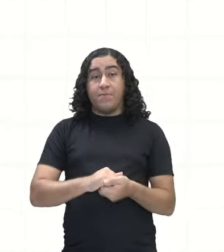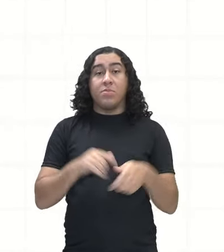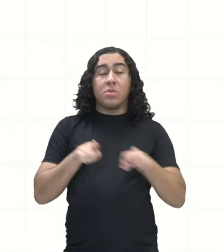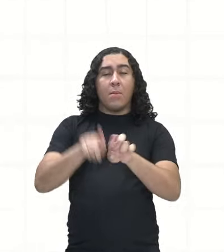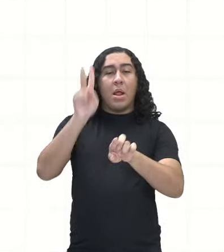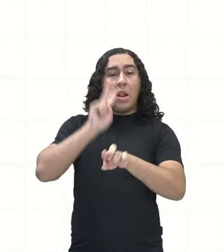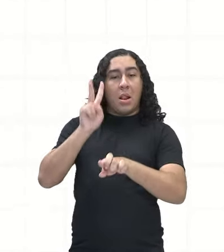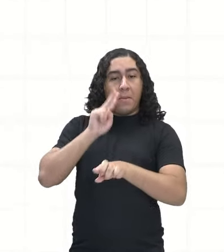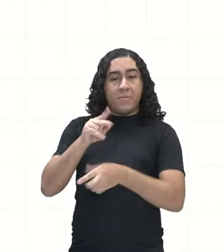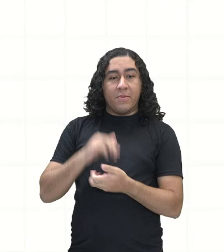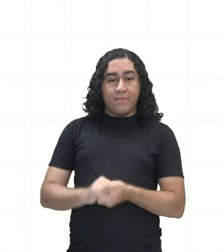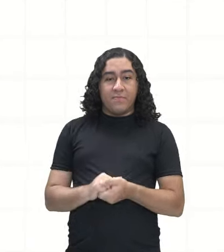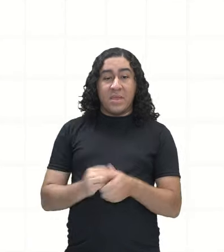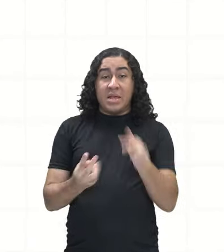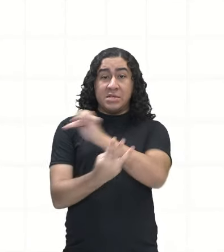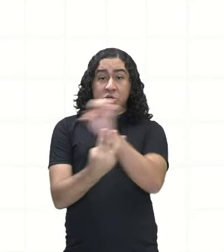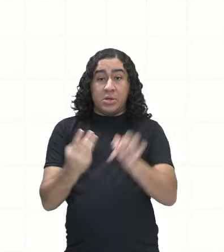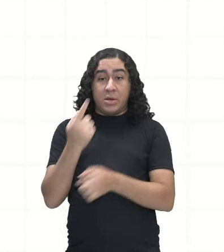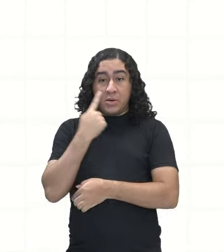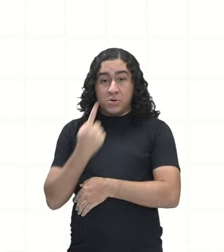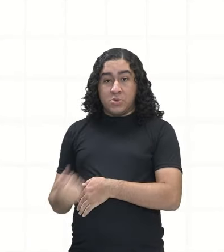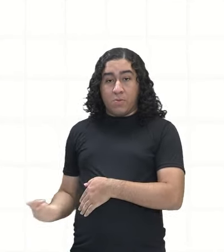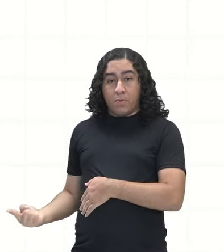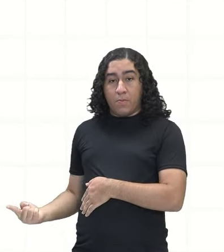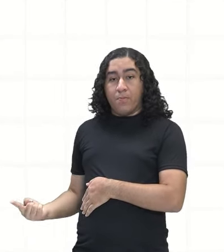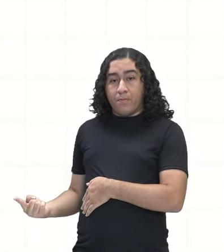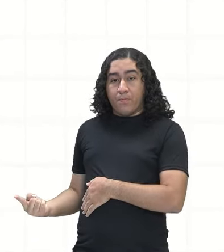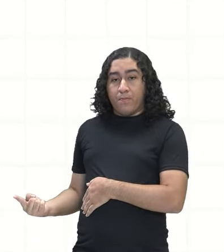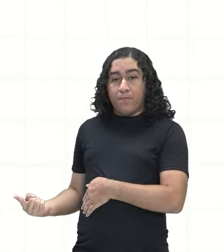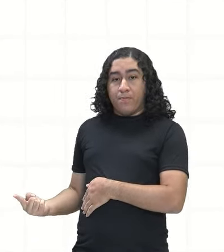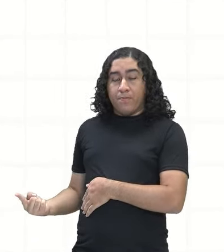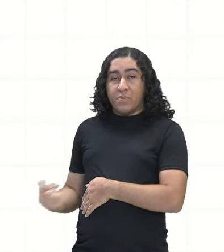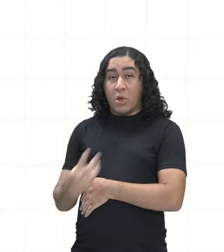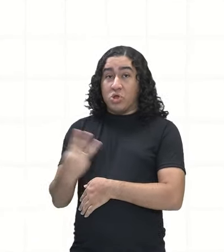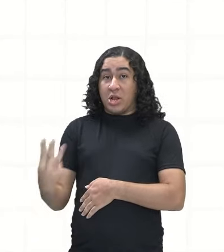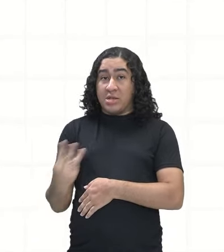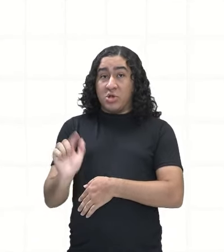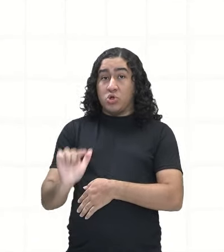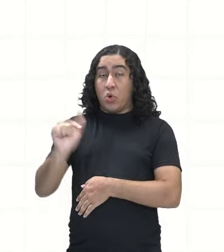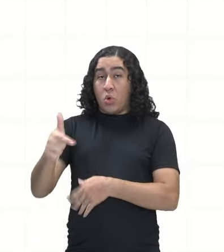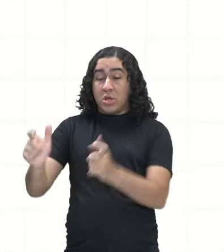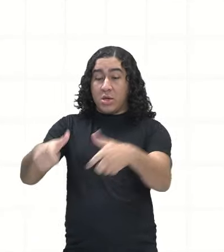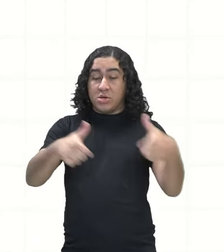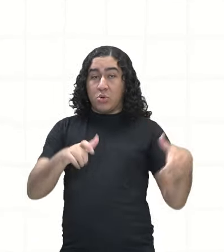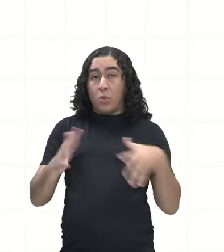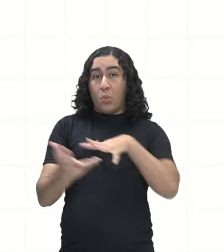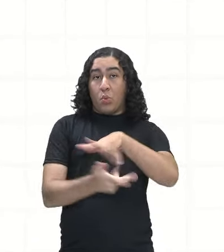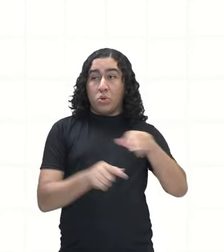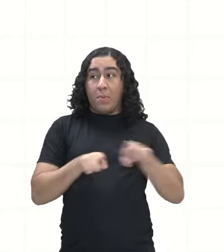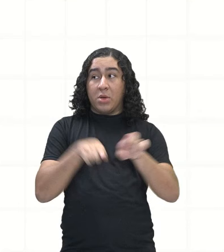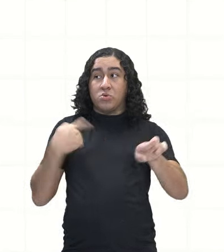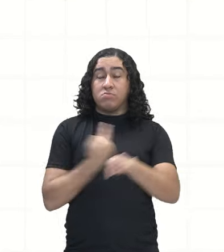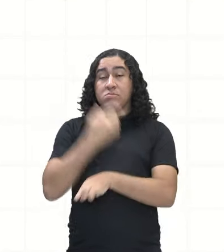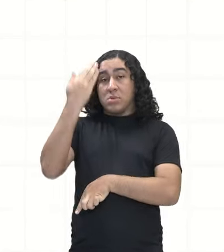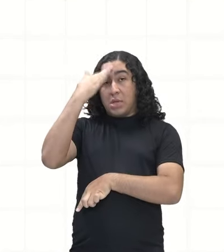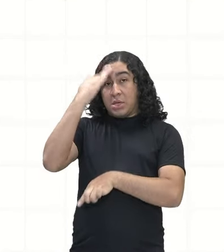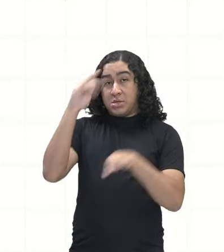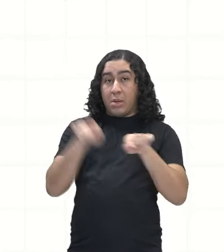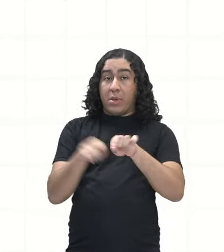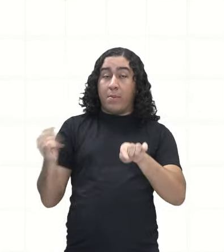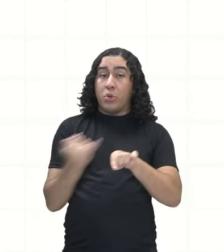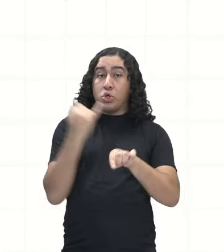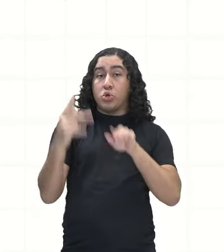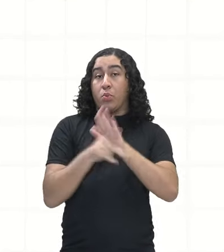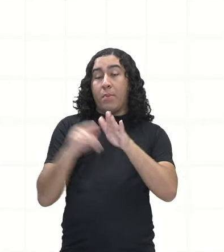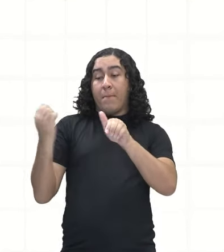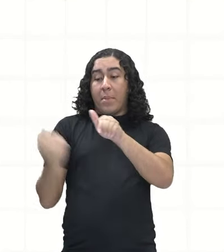turcos eh que japoneses por exemp exemplo tá bom Libaneses São de outras regiões do mundo mas a gente compreende também como importante no